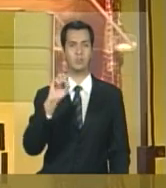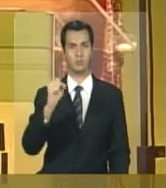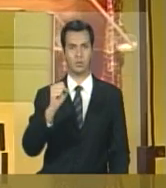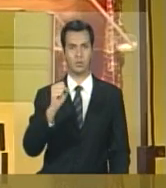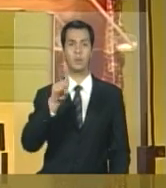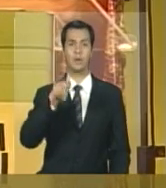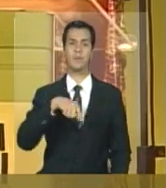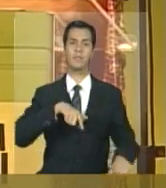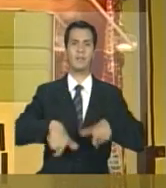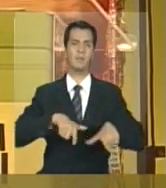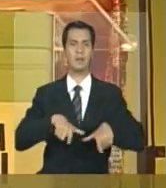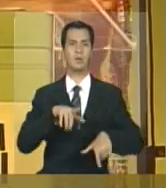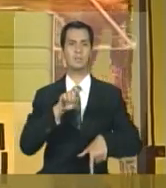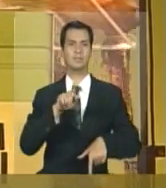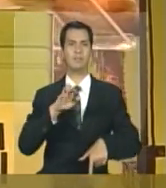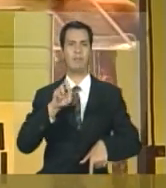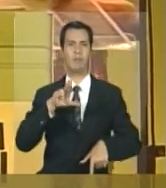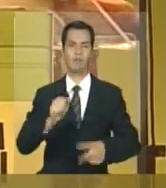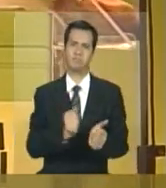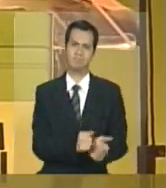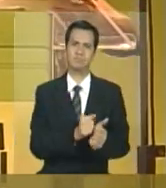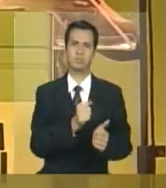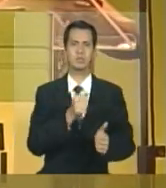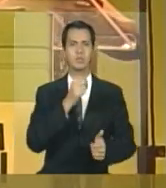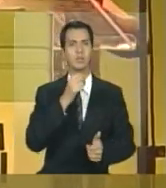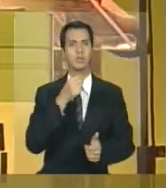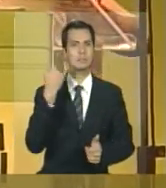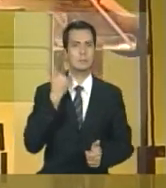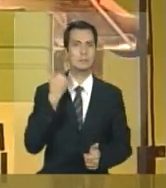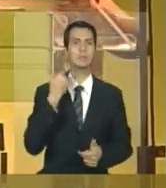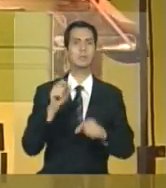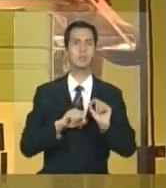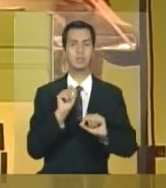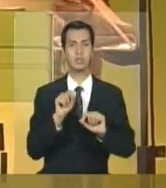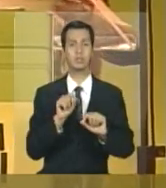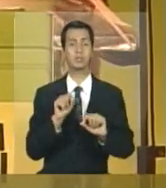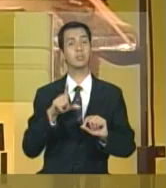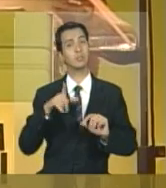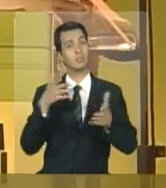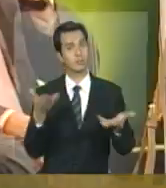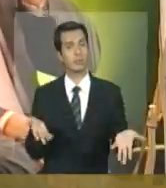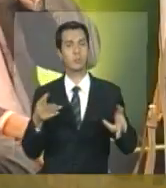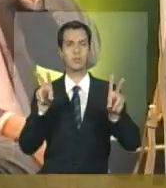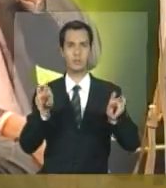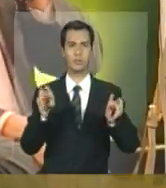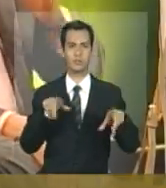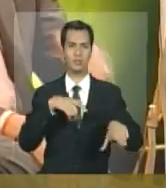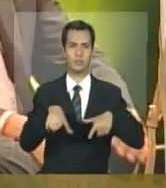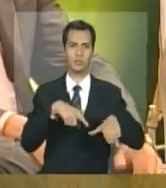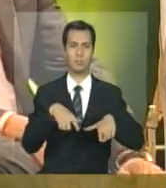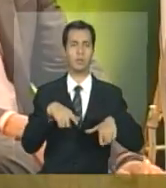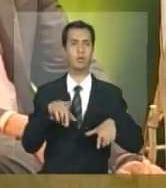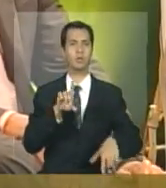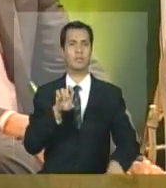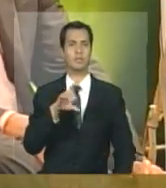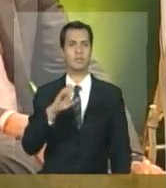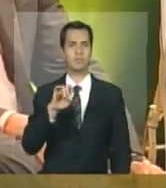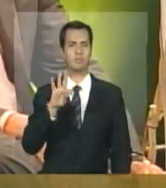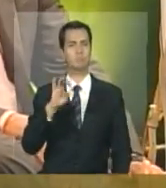no nosso país. Portanto, o tema do trabalho decente, para nós,